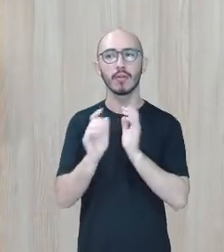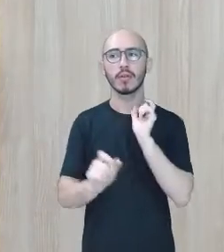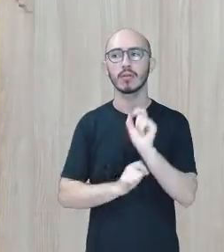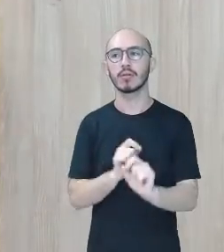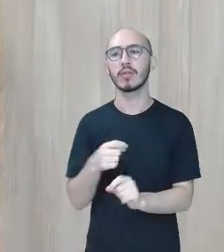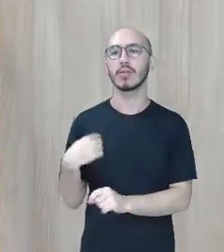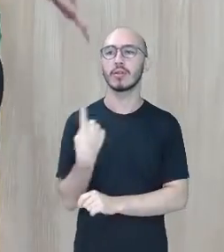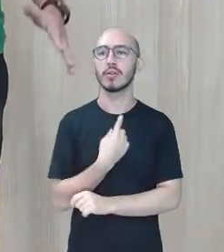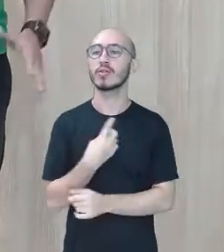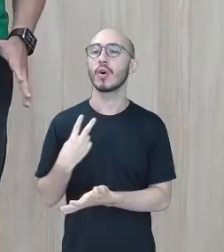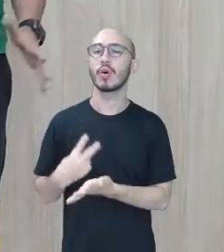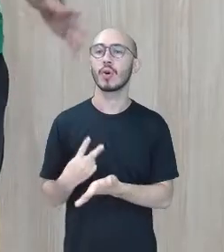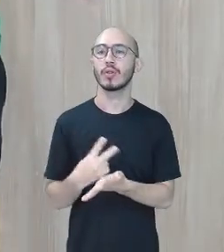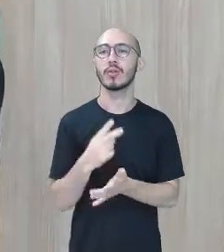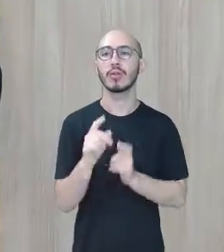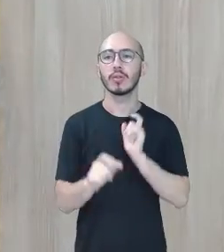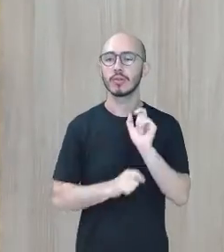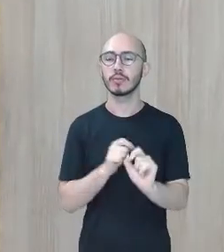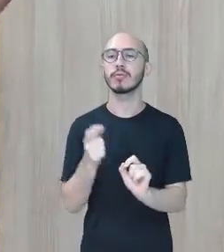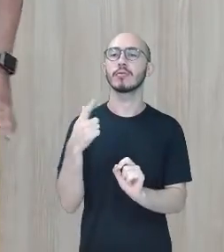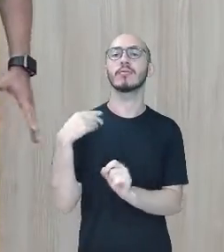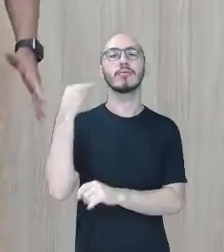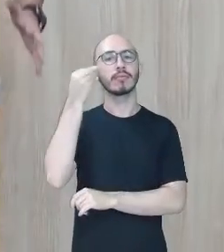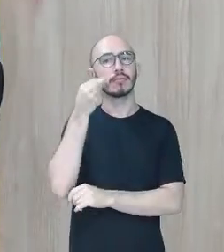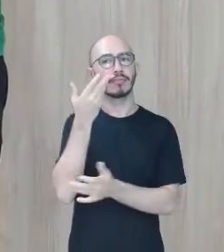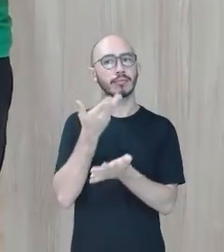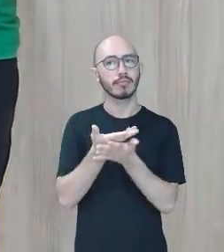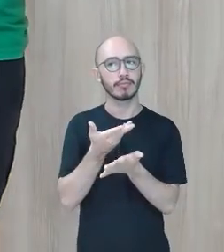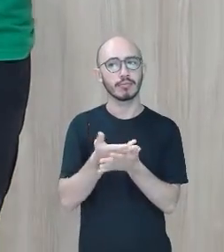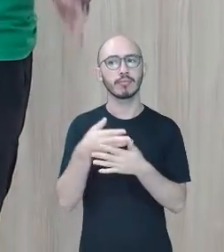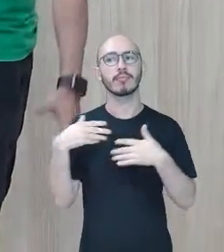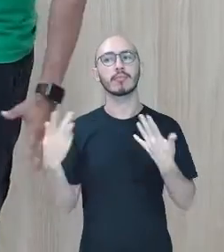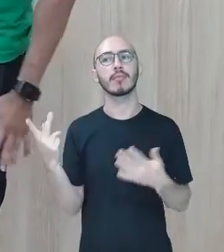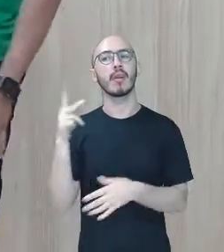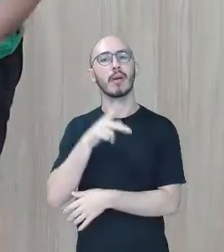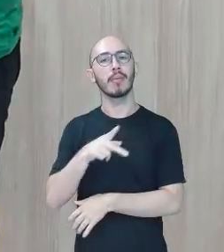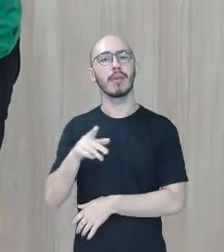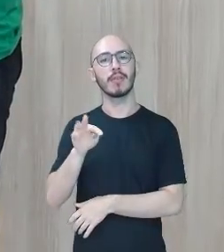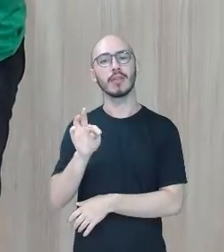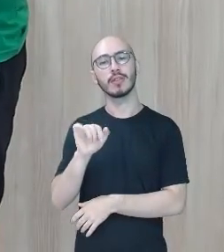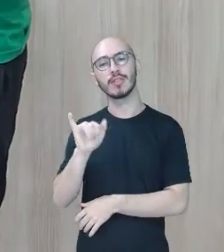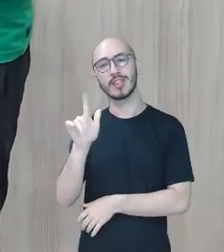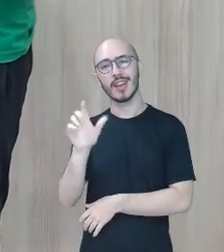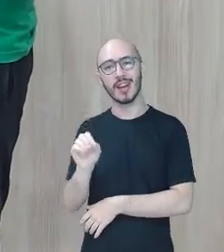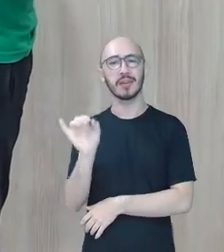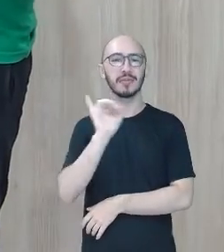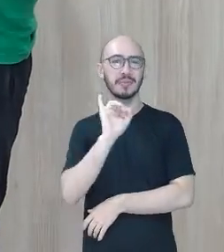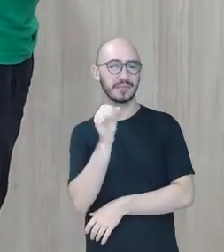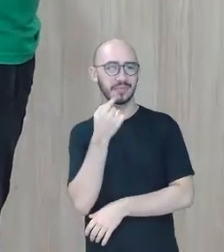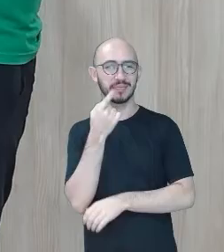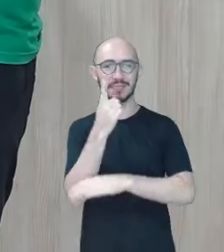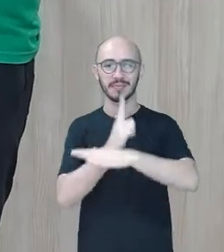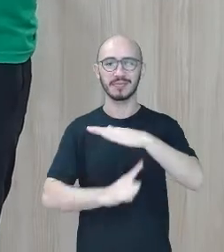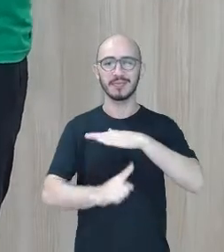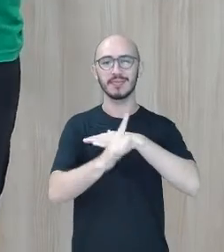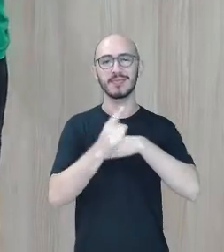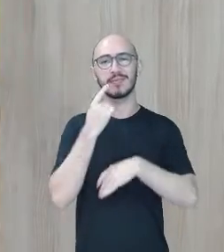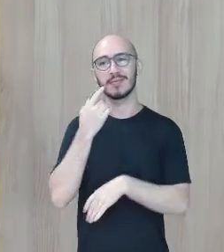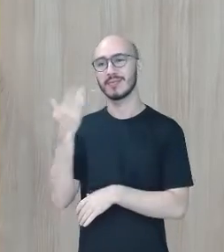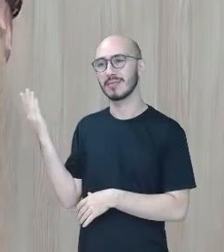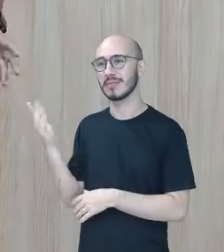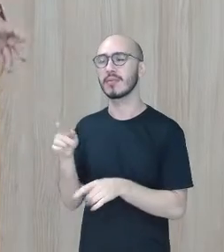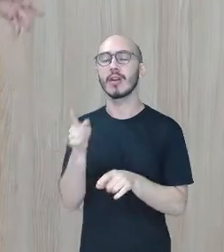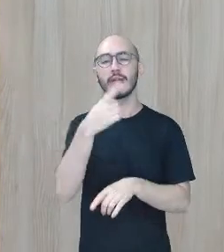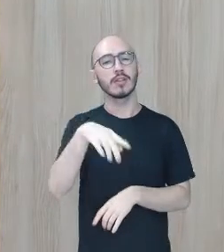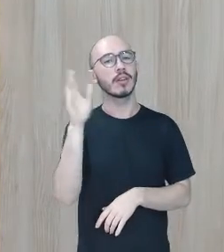vai dar continuidade aí a essa vivência. O professor Tiago já está aqui dando um olá para a gente, certo?